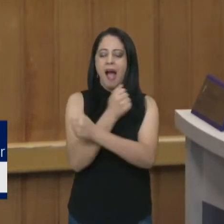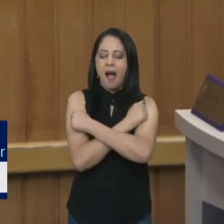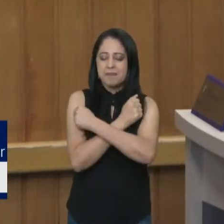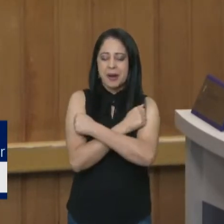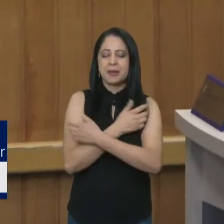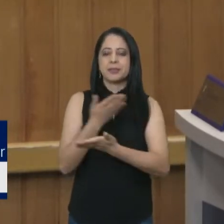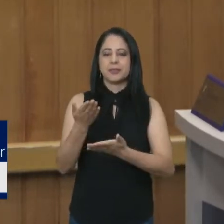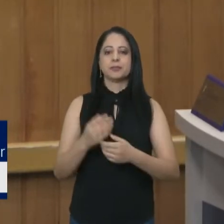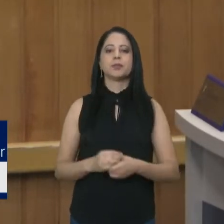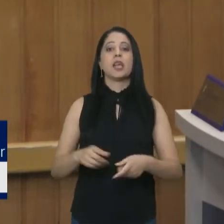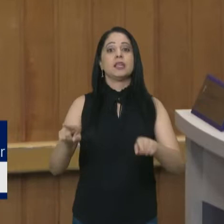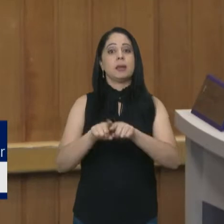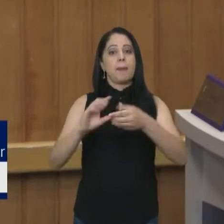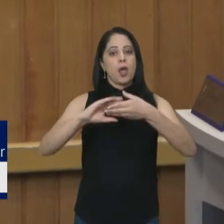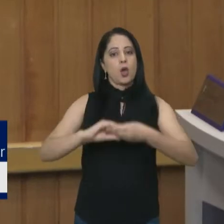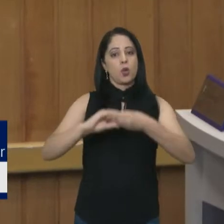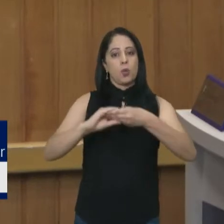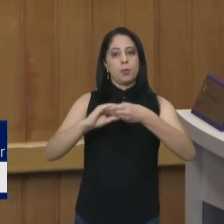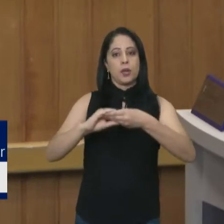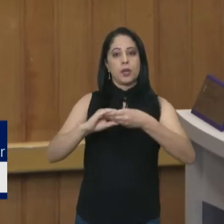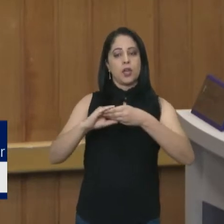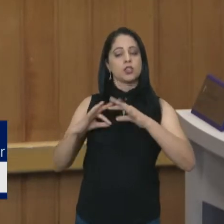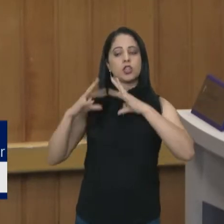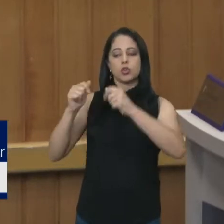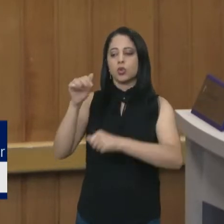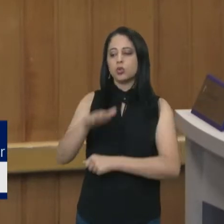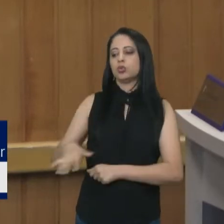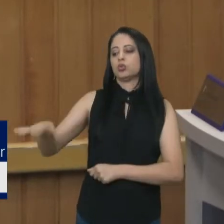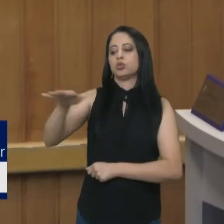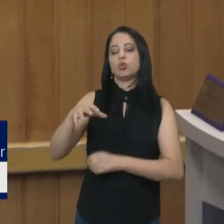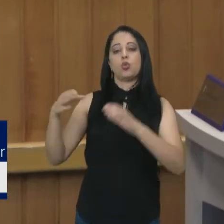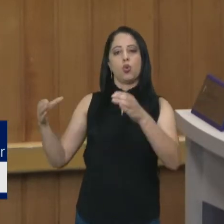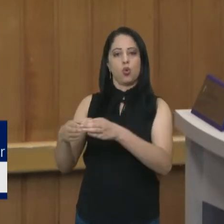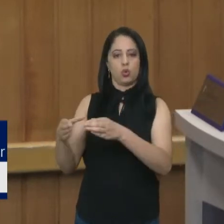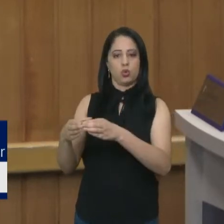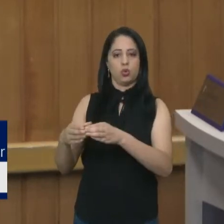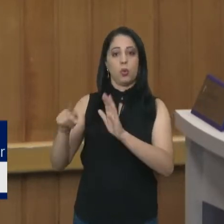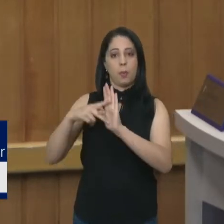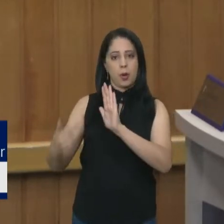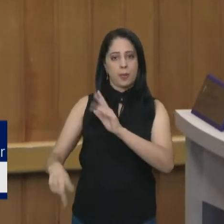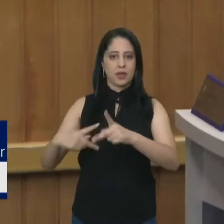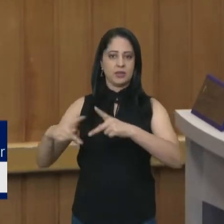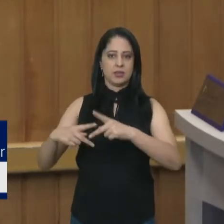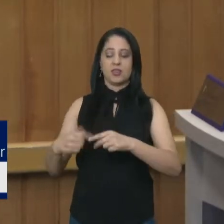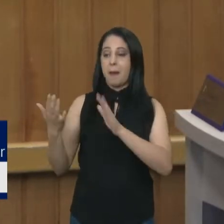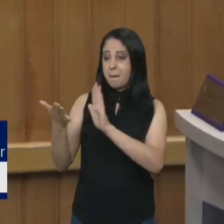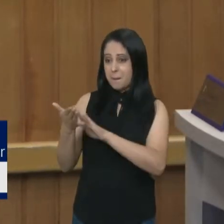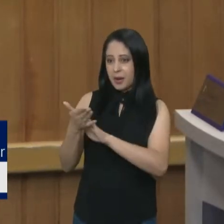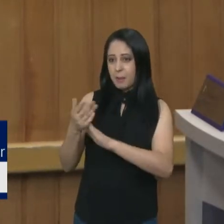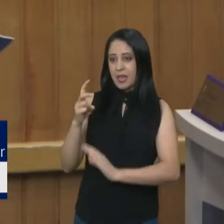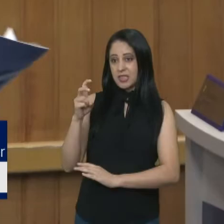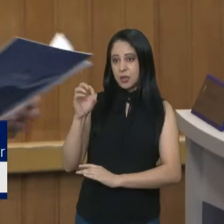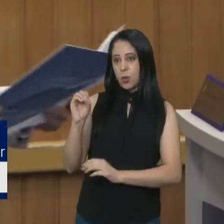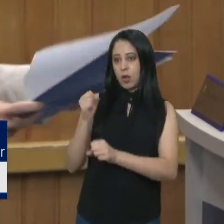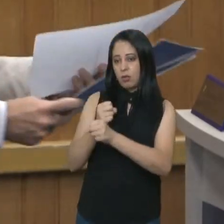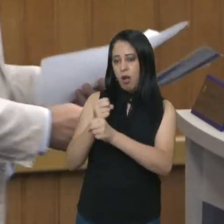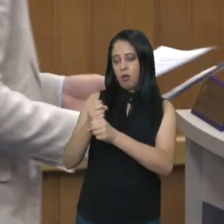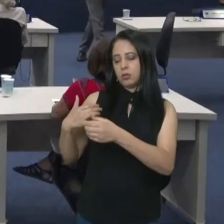ele. Cumprimento a todos os demais membros e companheiros do Rotary Sul de São José dos Campos. Parabéns pelos 50 anos de atividade.